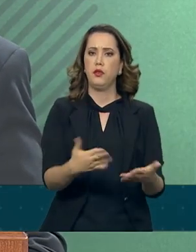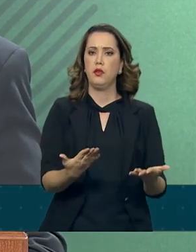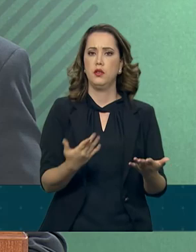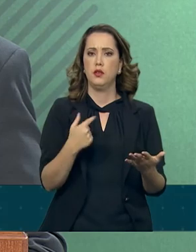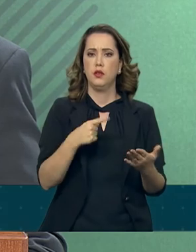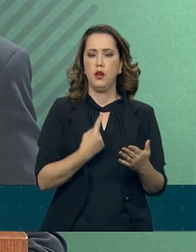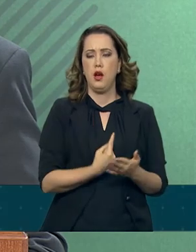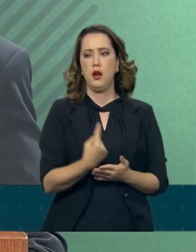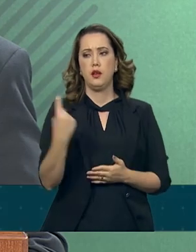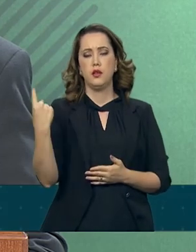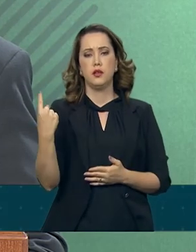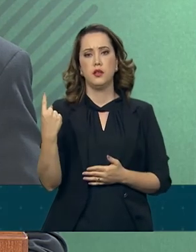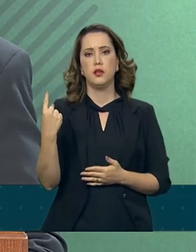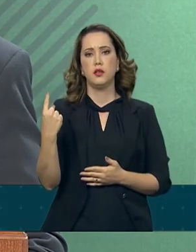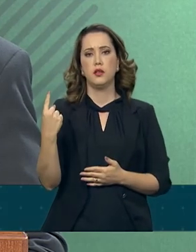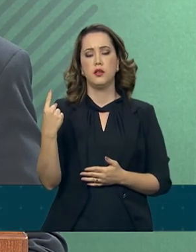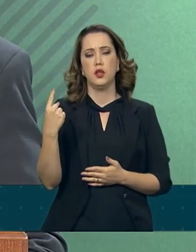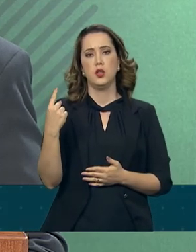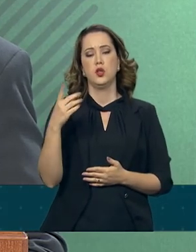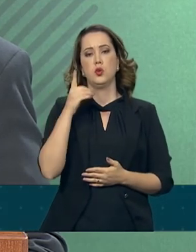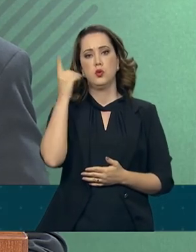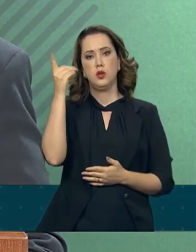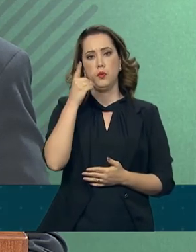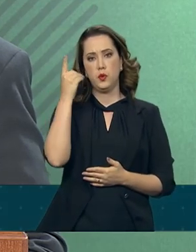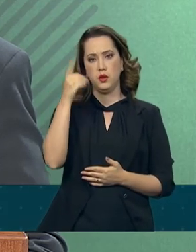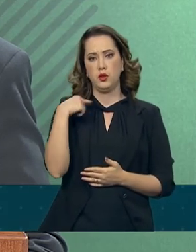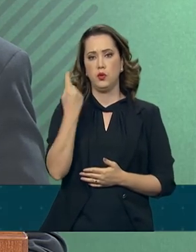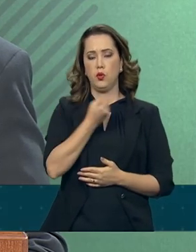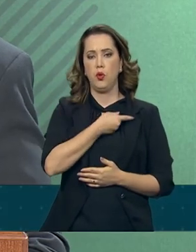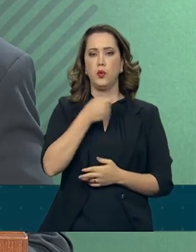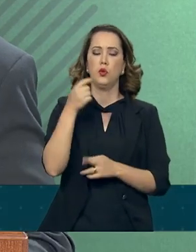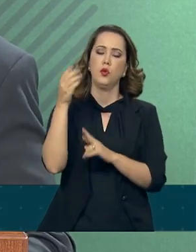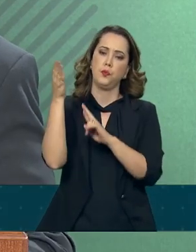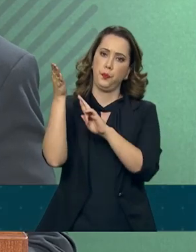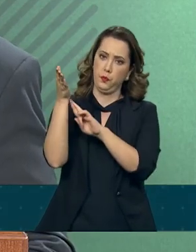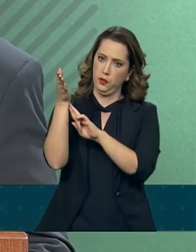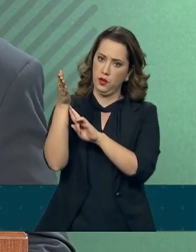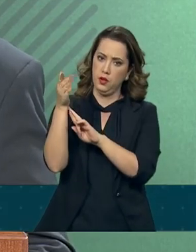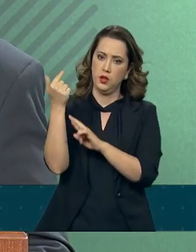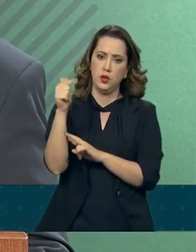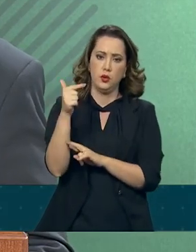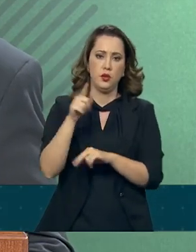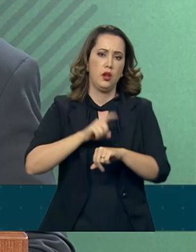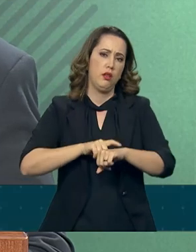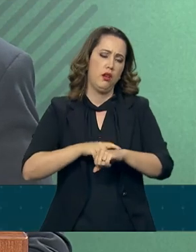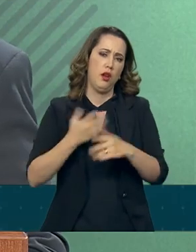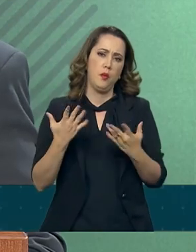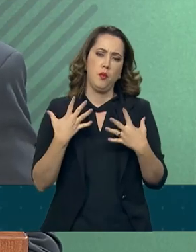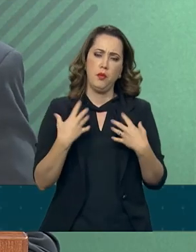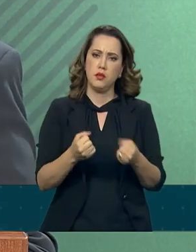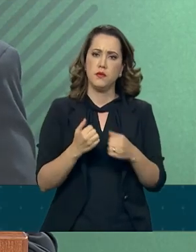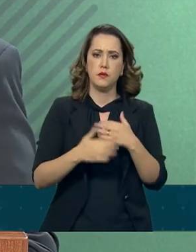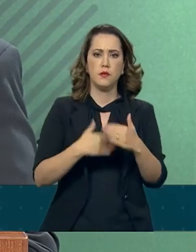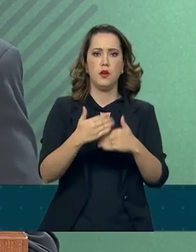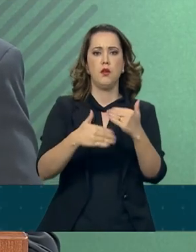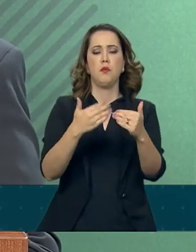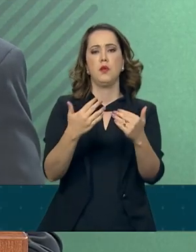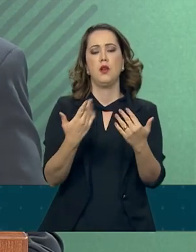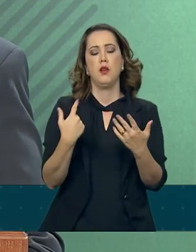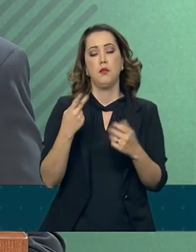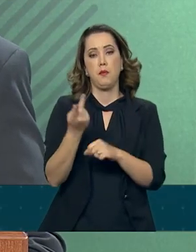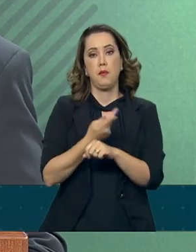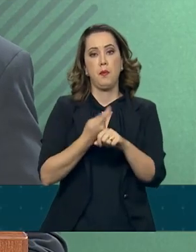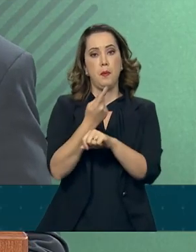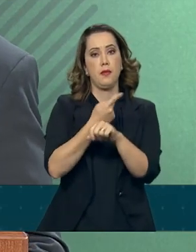a ida do deputado eduardo bolsonaro aos estados unidos como nosso embaixador então não tenho tempo para isso mas vamos perseguir de forma